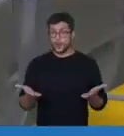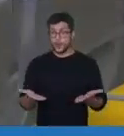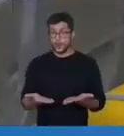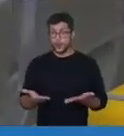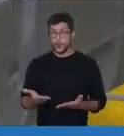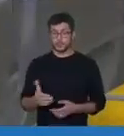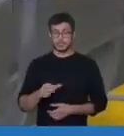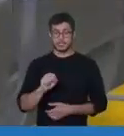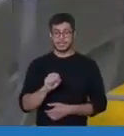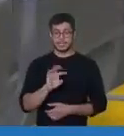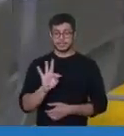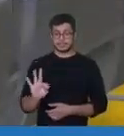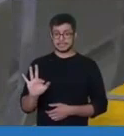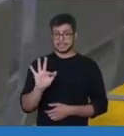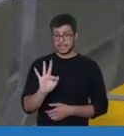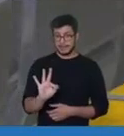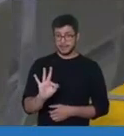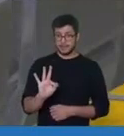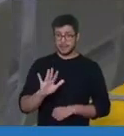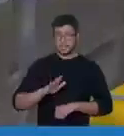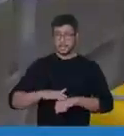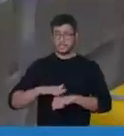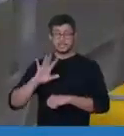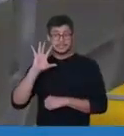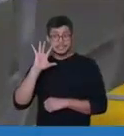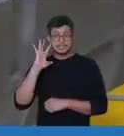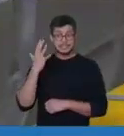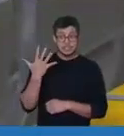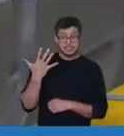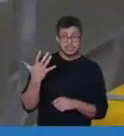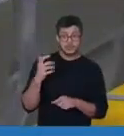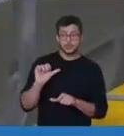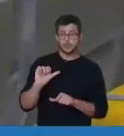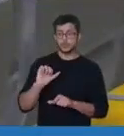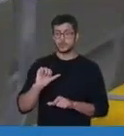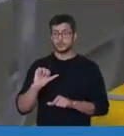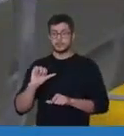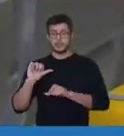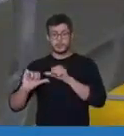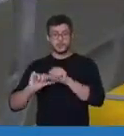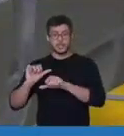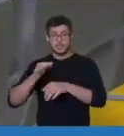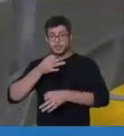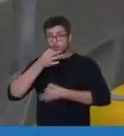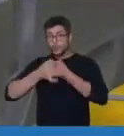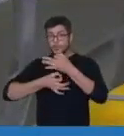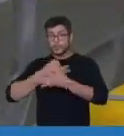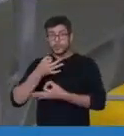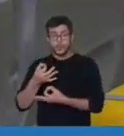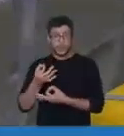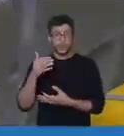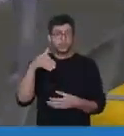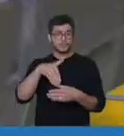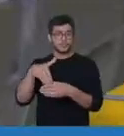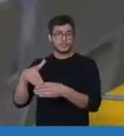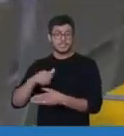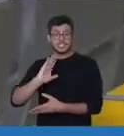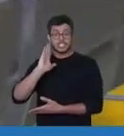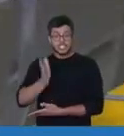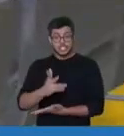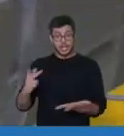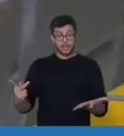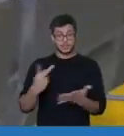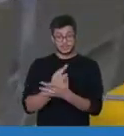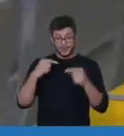Federal decidir e modificar algumas posições, algumas votações feitas aqui pelo